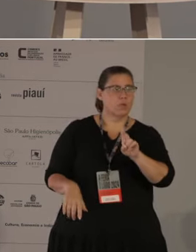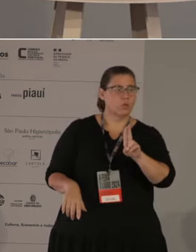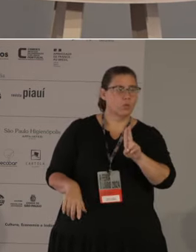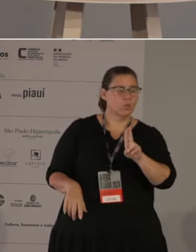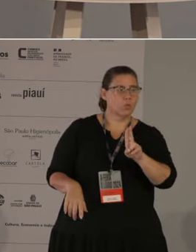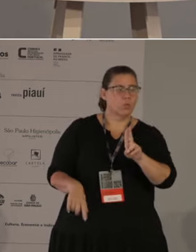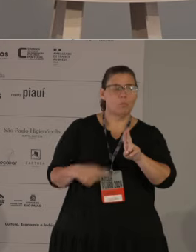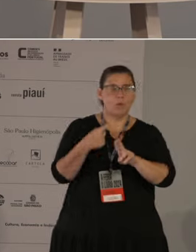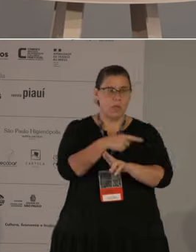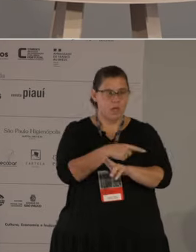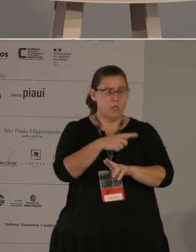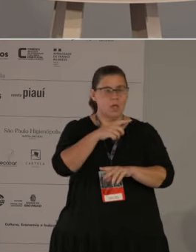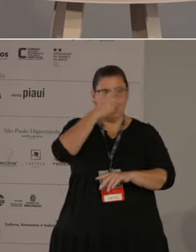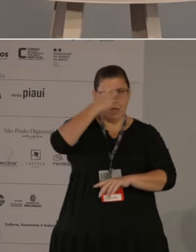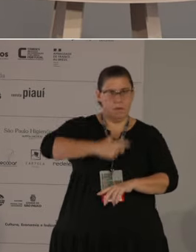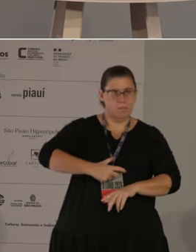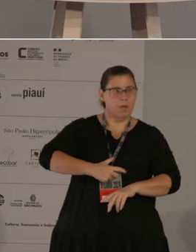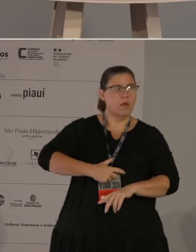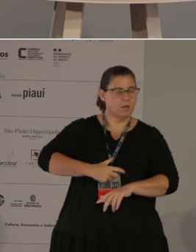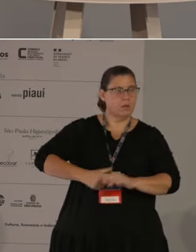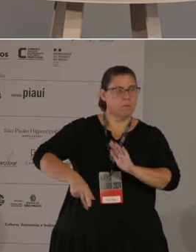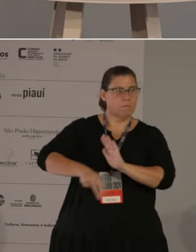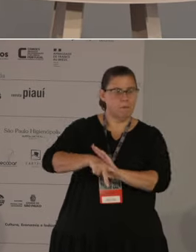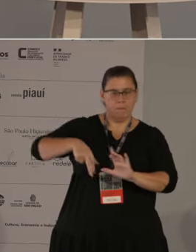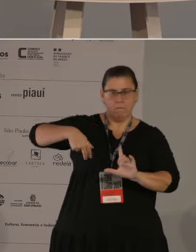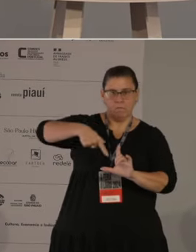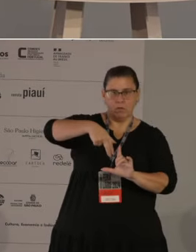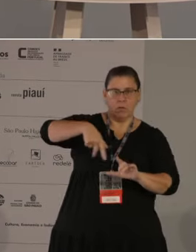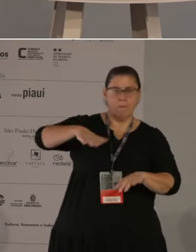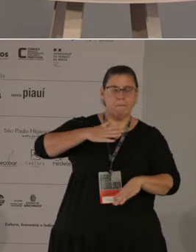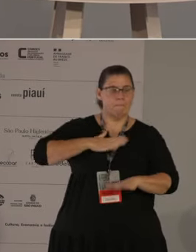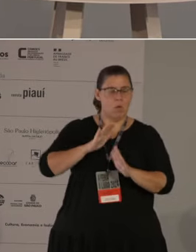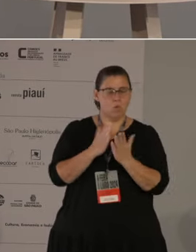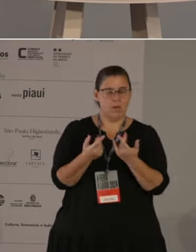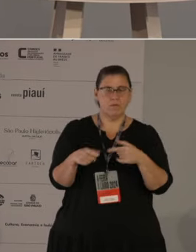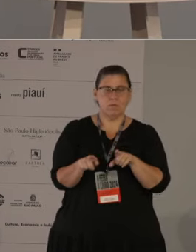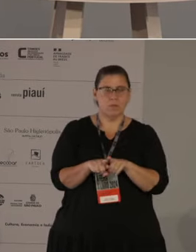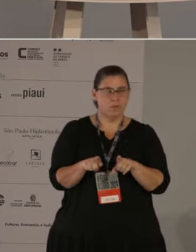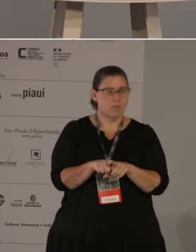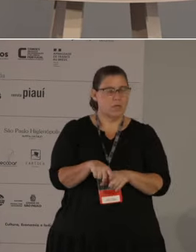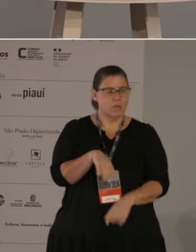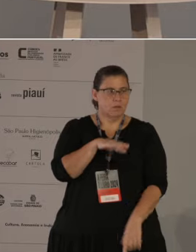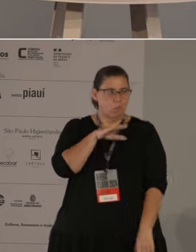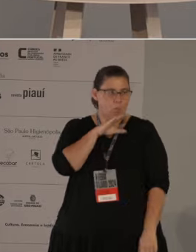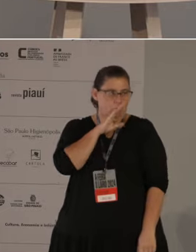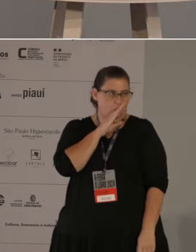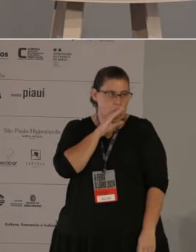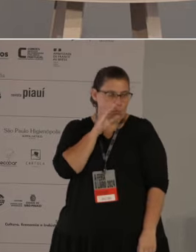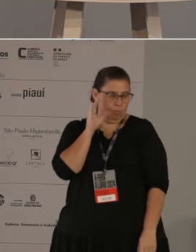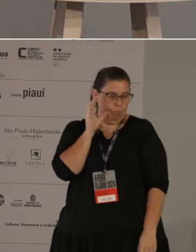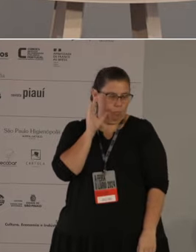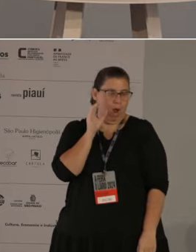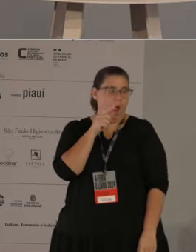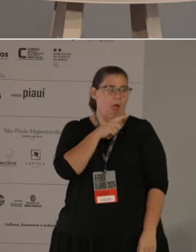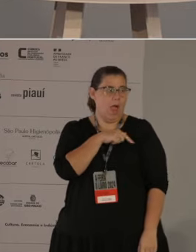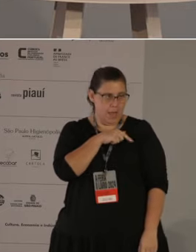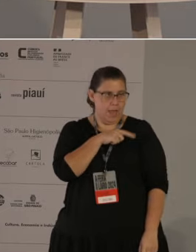Edu, ele é personagem do meu livro e do livro do Bernardo, e ele está mudinho ali, caladinho. Ele é um